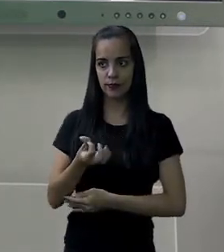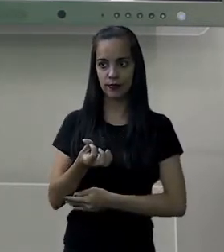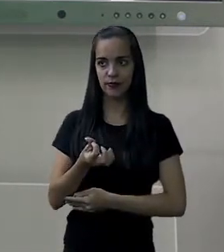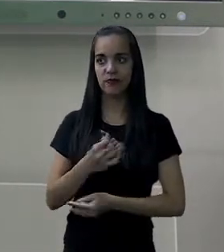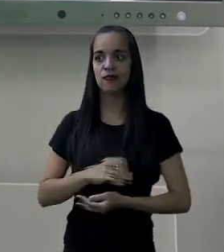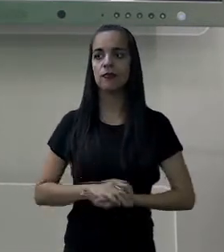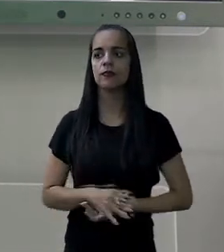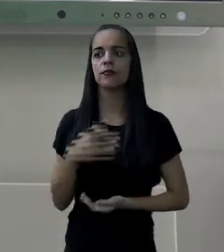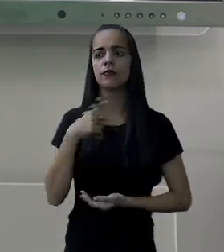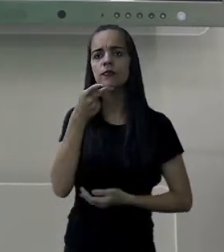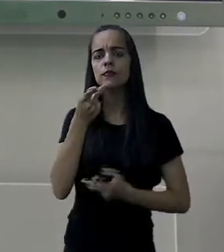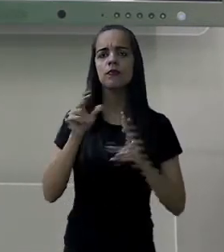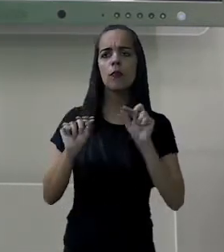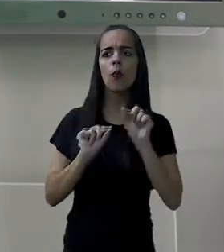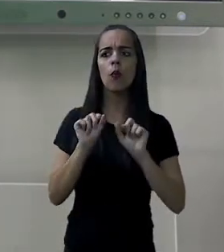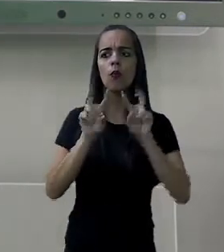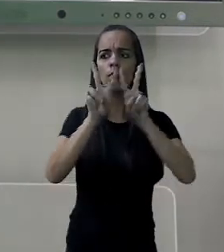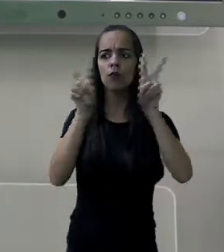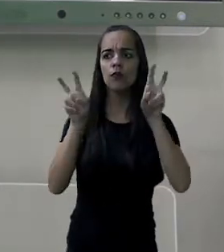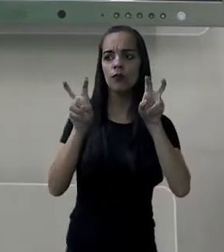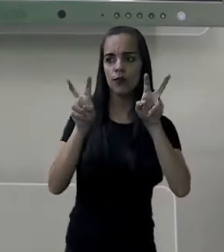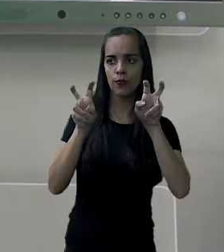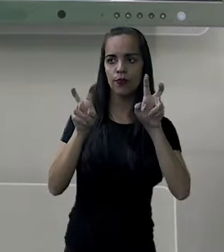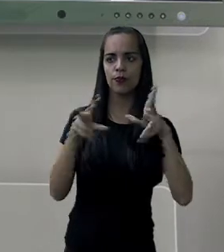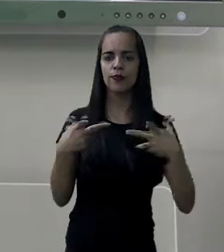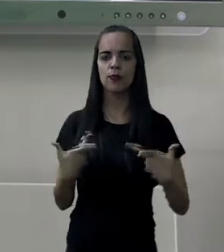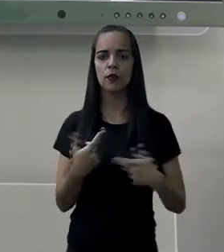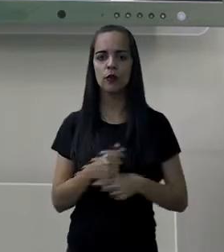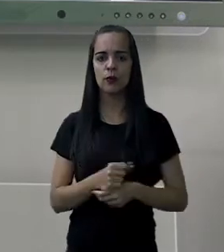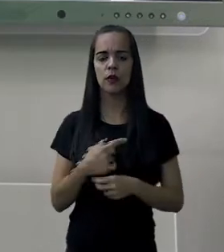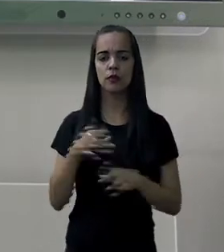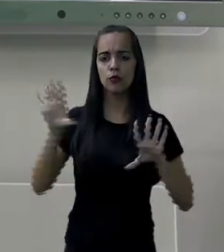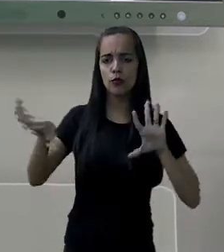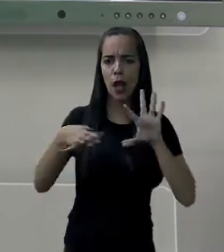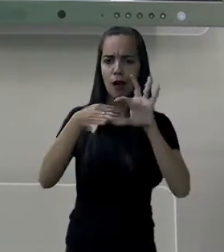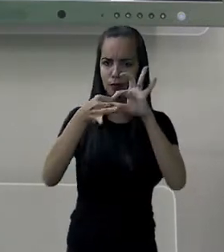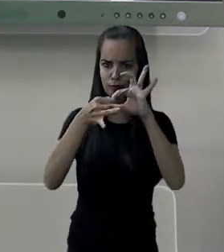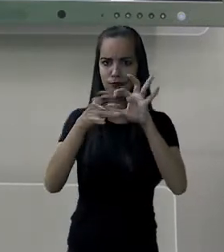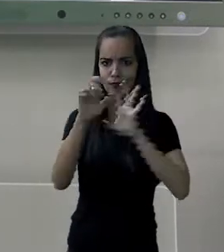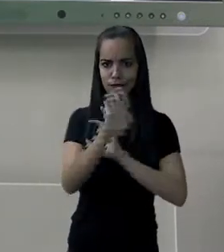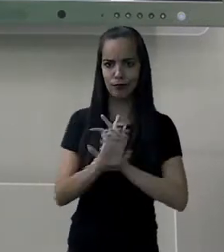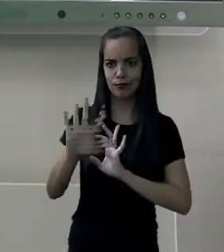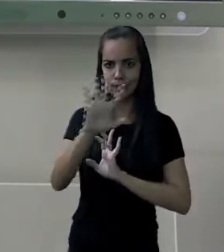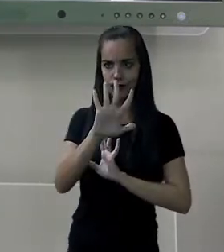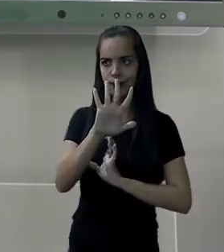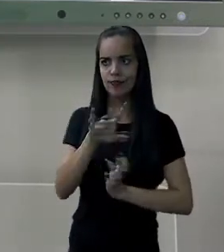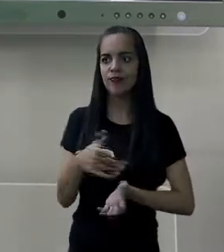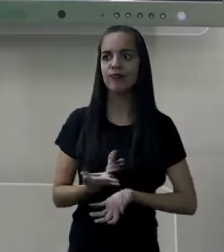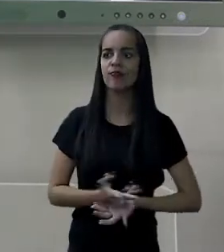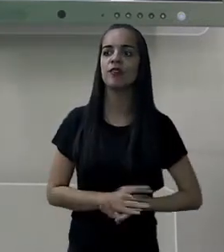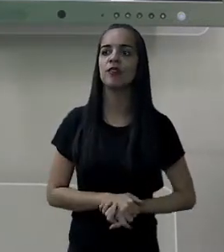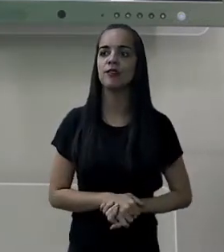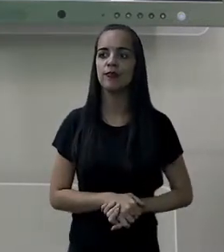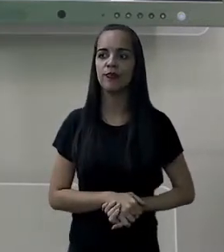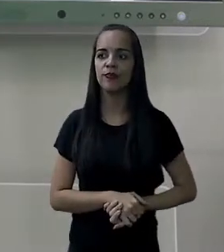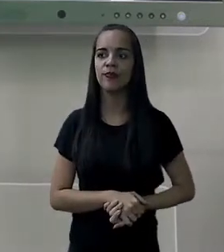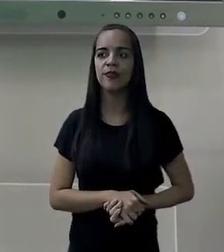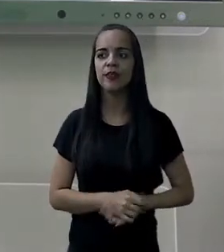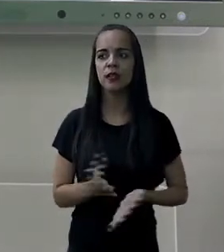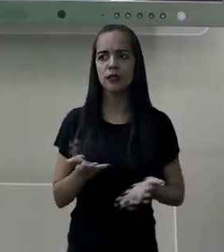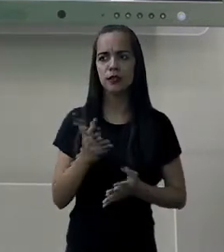vamos falar sobre a União Europeia. Nós estamos na Europa, estudando o continente